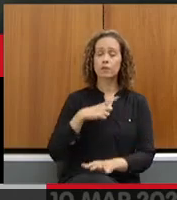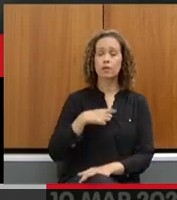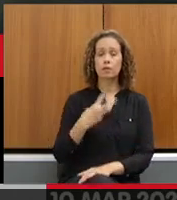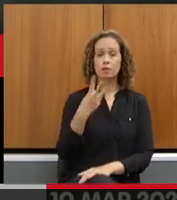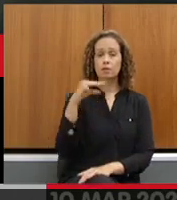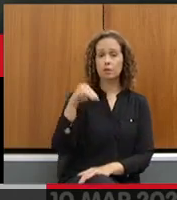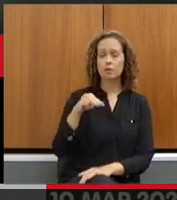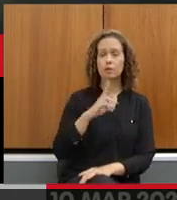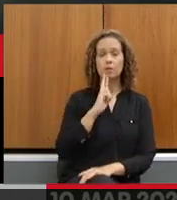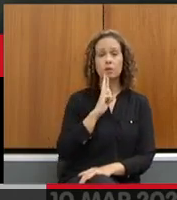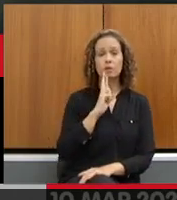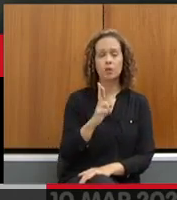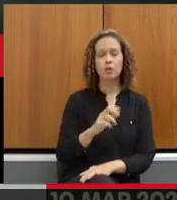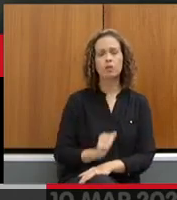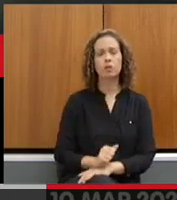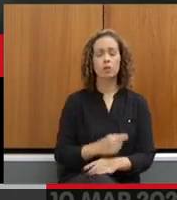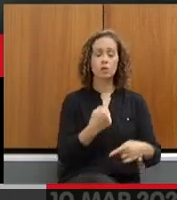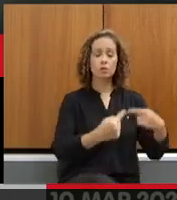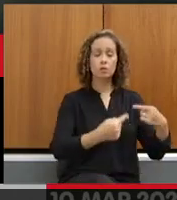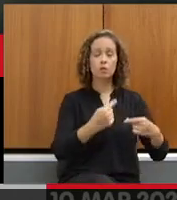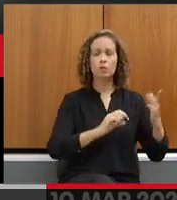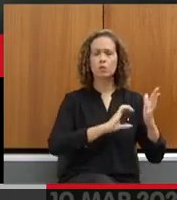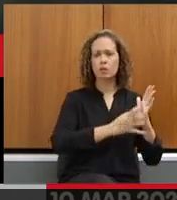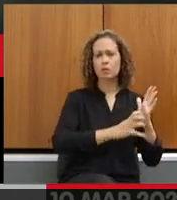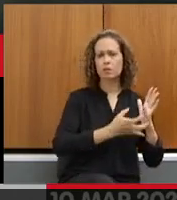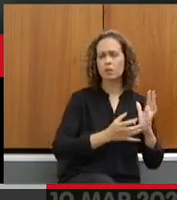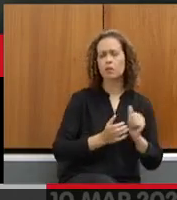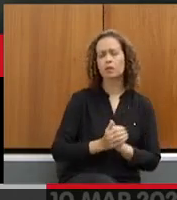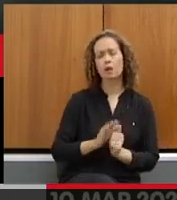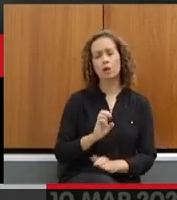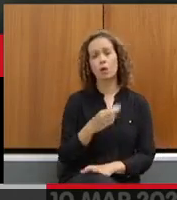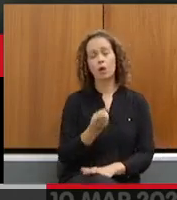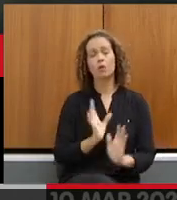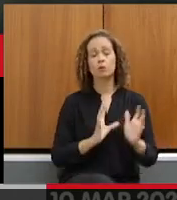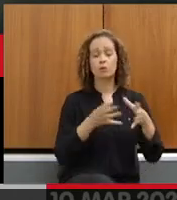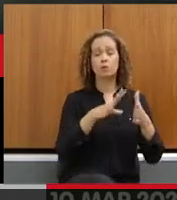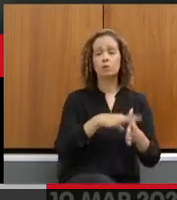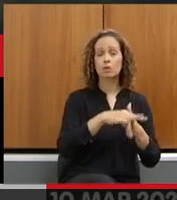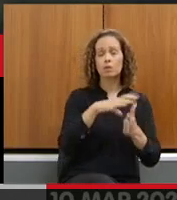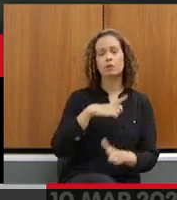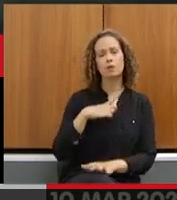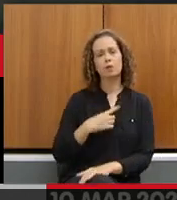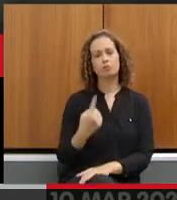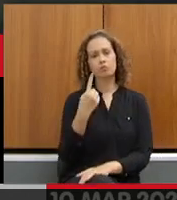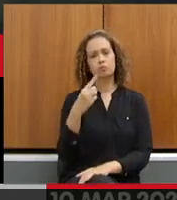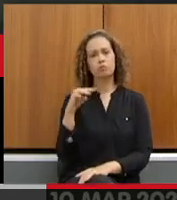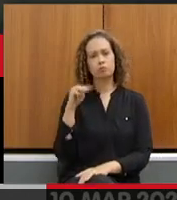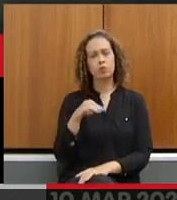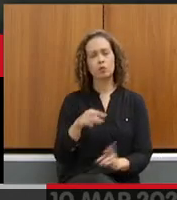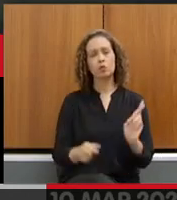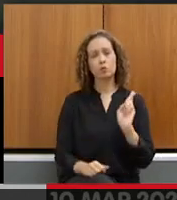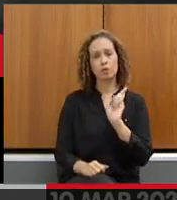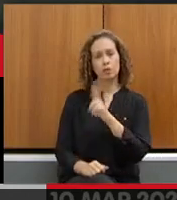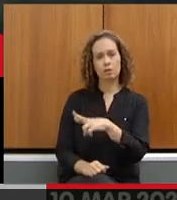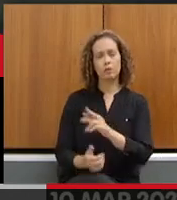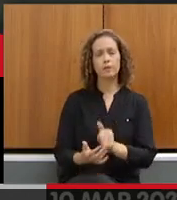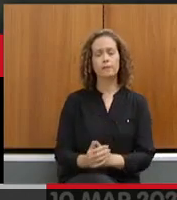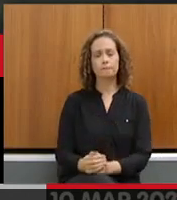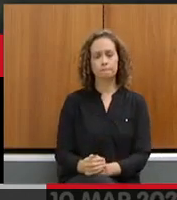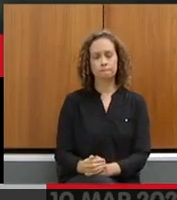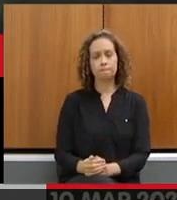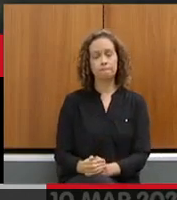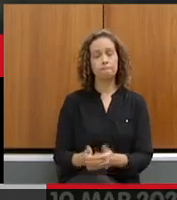resposta é pa assim como os líderes esporão de um minuto para a sua réplica